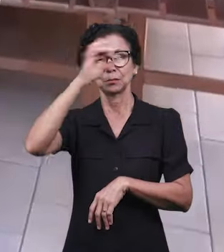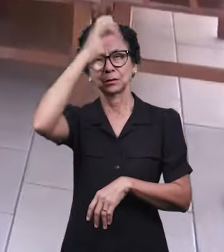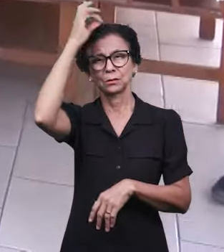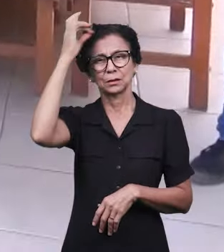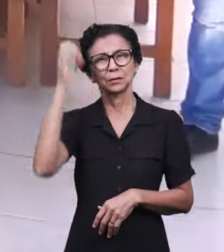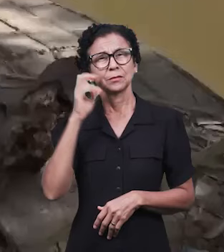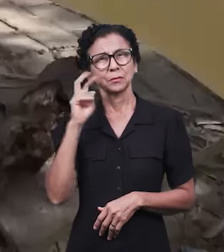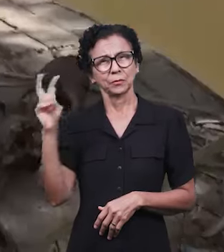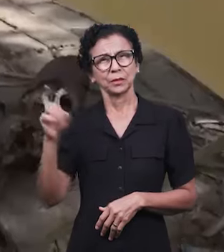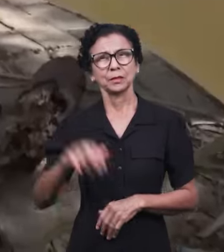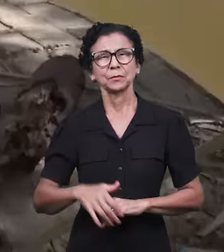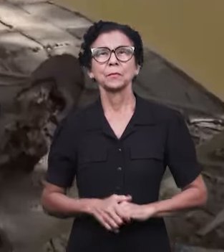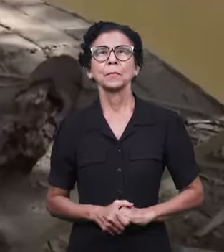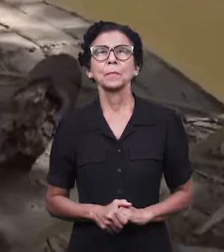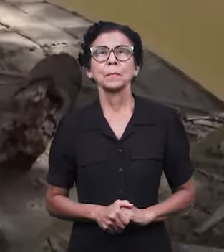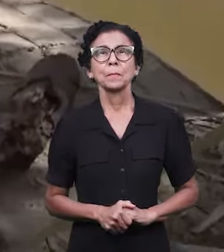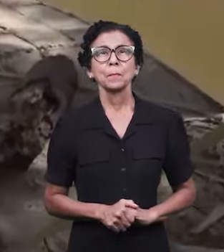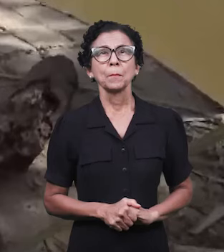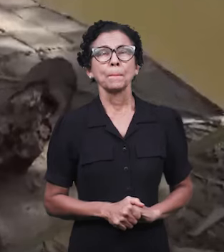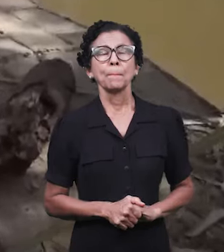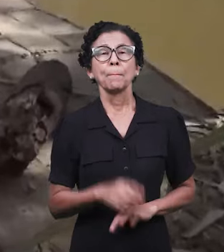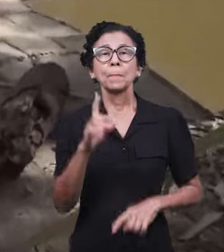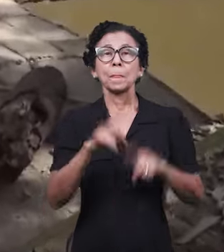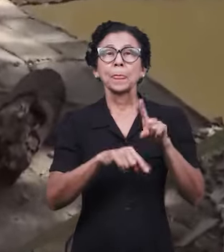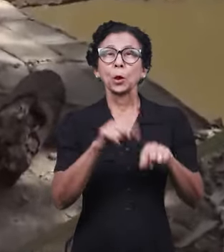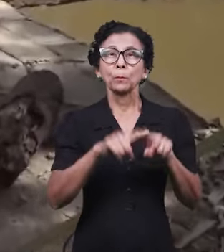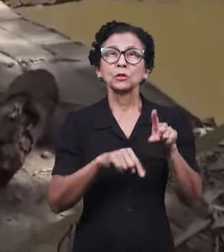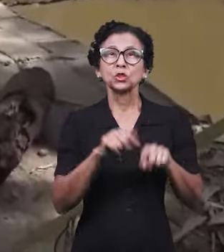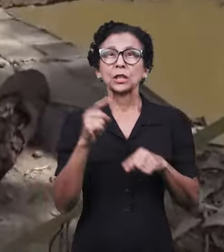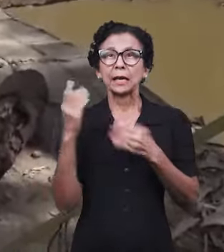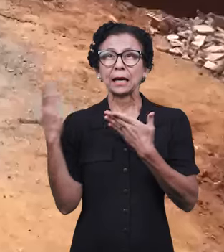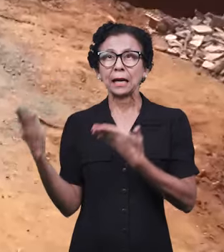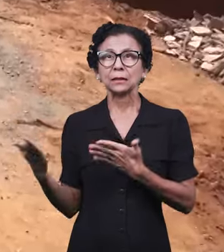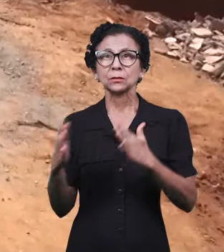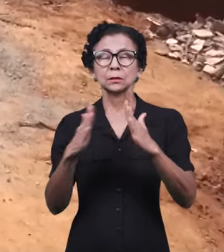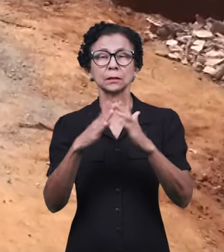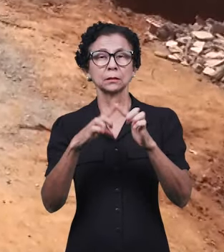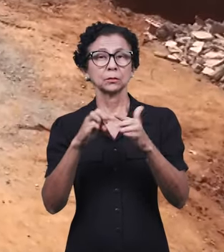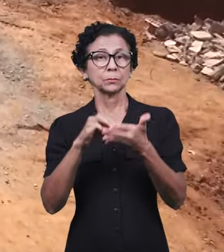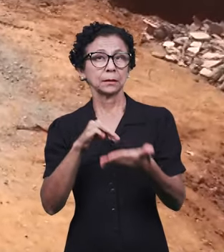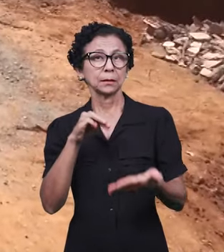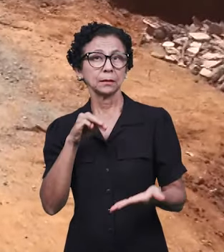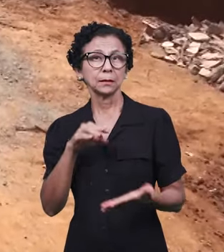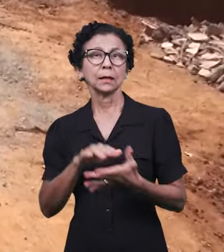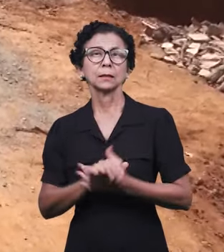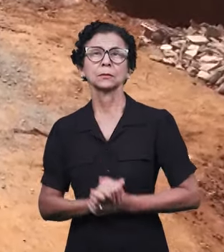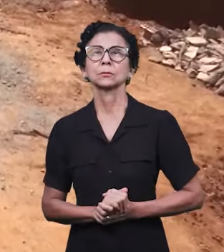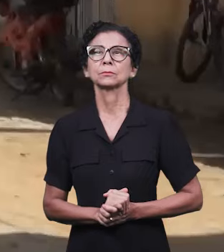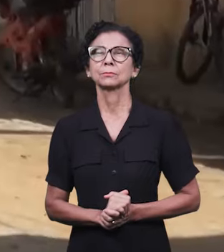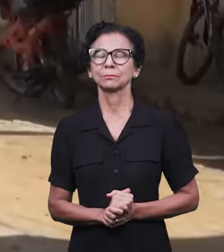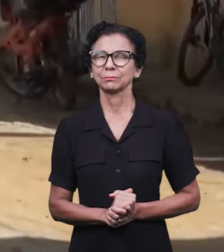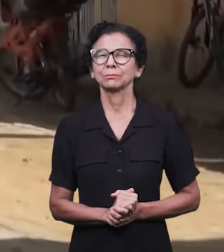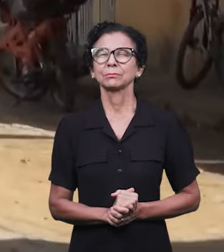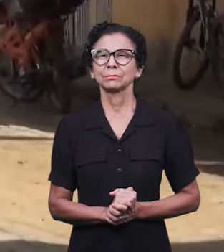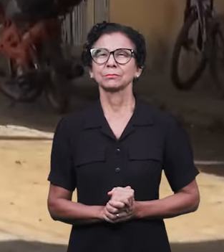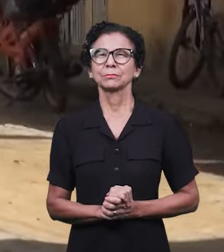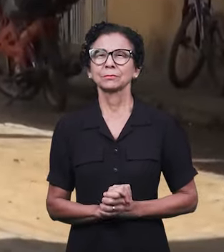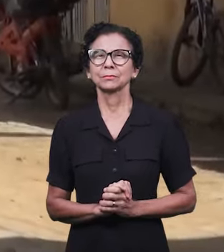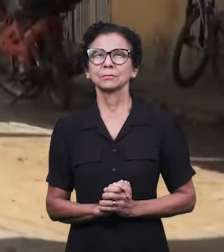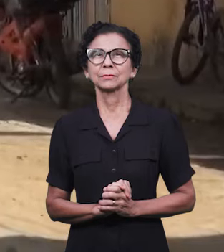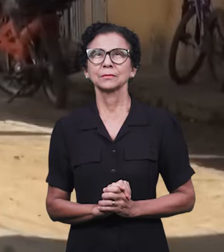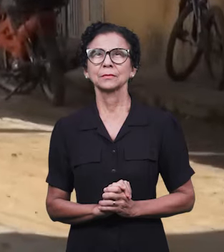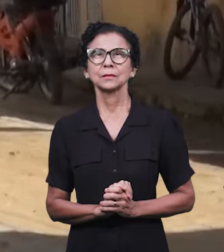imóveis afetados pelas fortes chuvas e alagamentos que aconteceram em março, no sul do Espírito Santo. Algumas